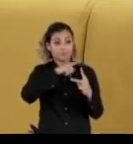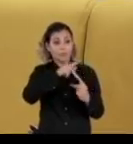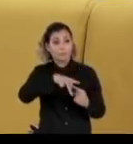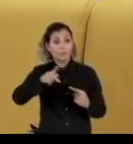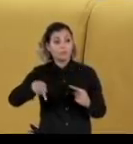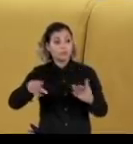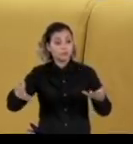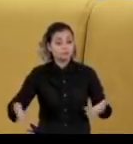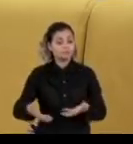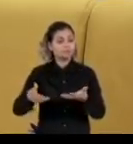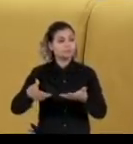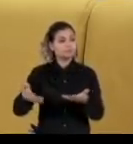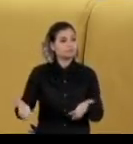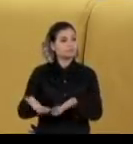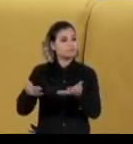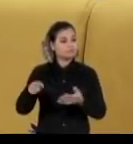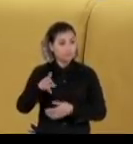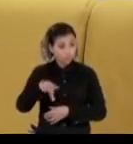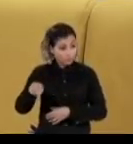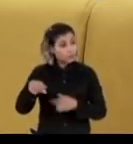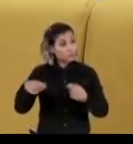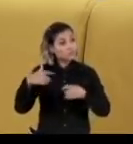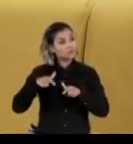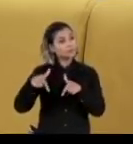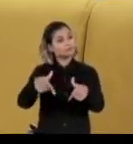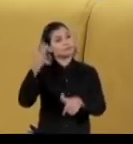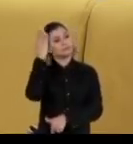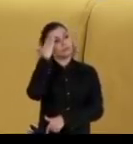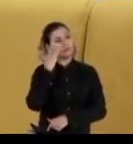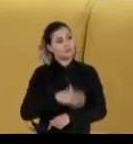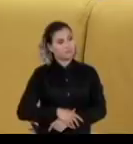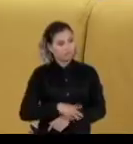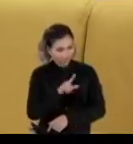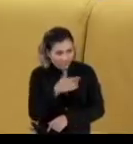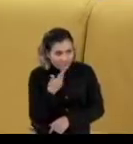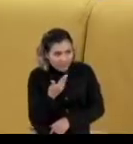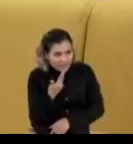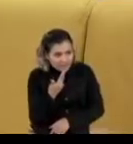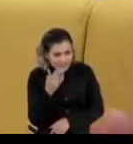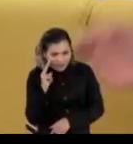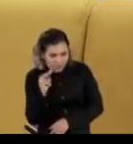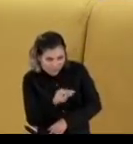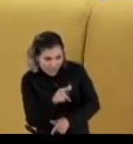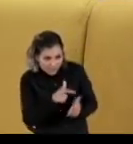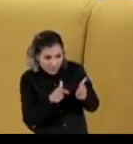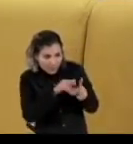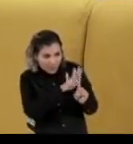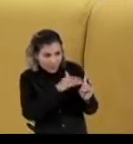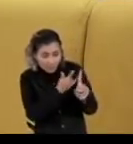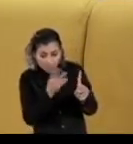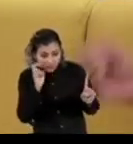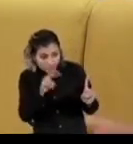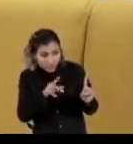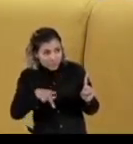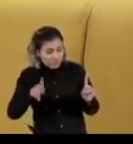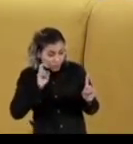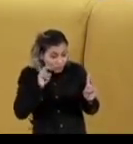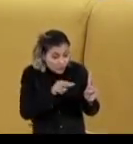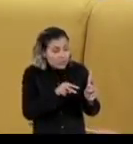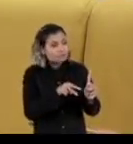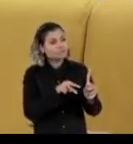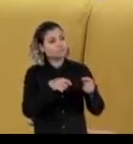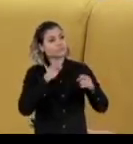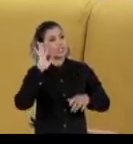professores. Eu preciso de profissionais que saibam o que fazer, porque não é fácil reconhecer um problema de bullying. Nós não reconhecemos, não é porque